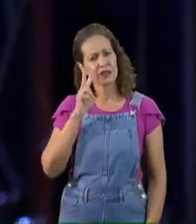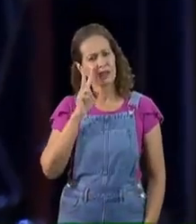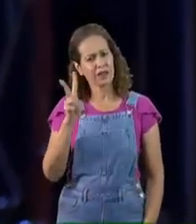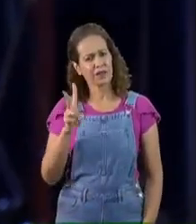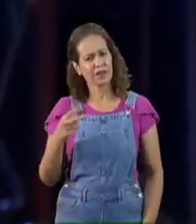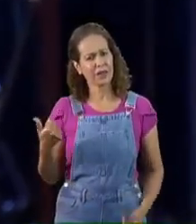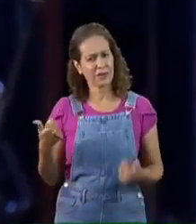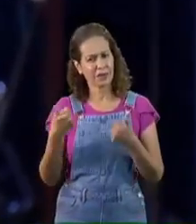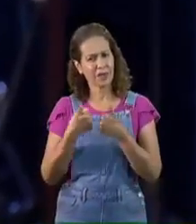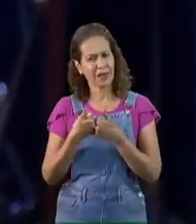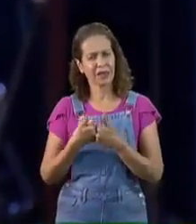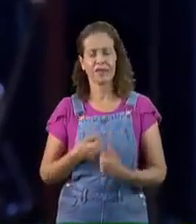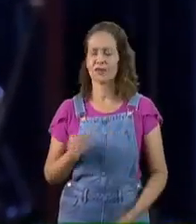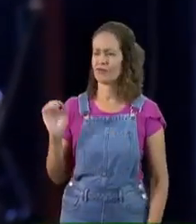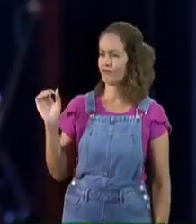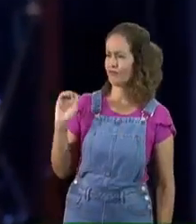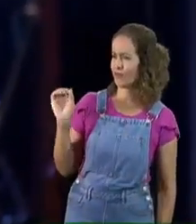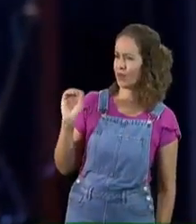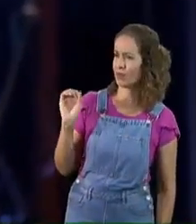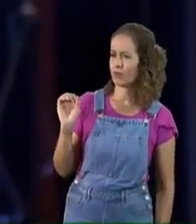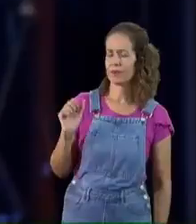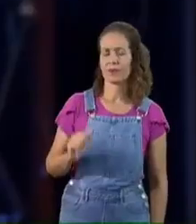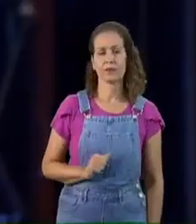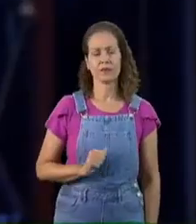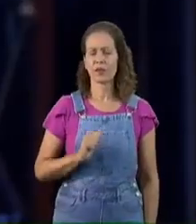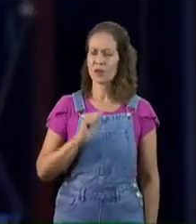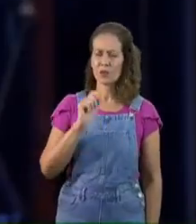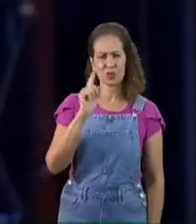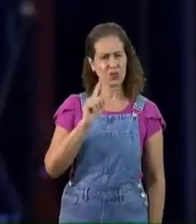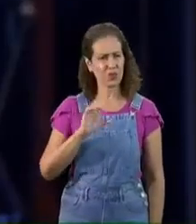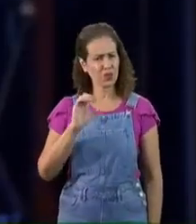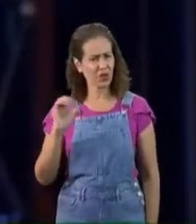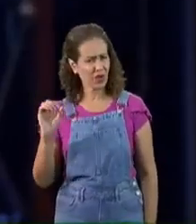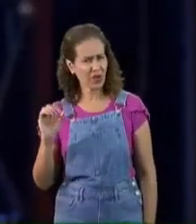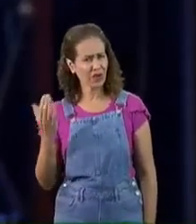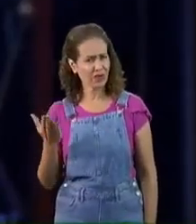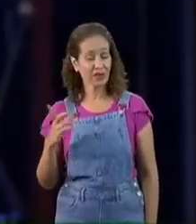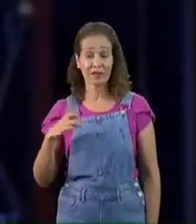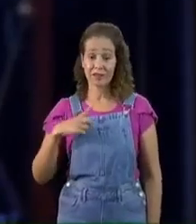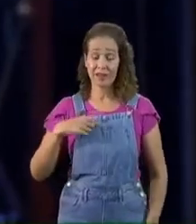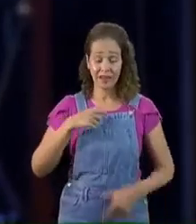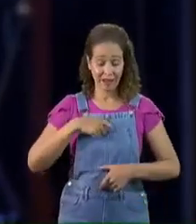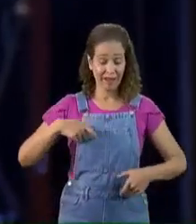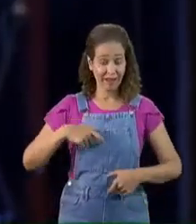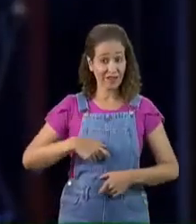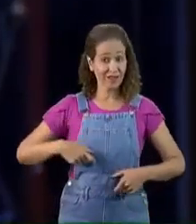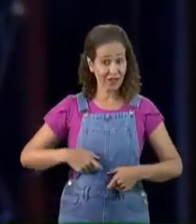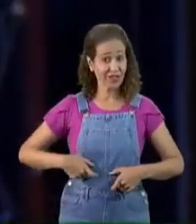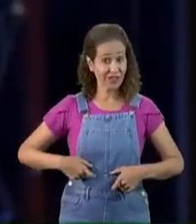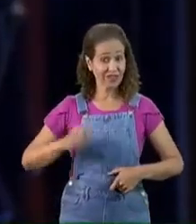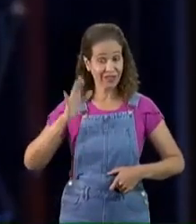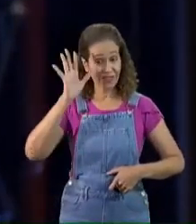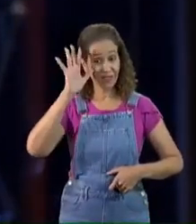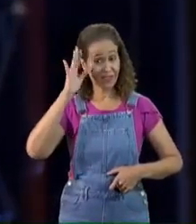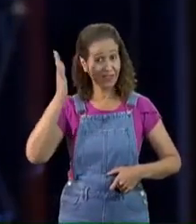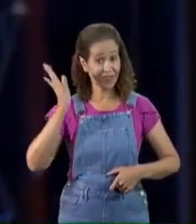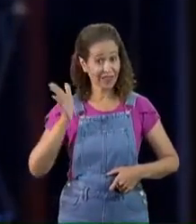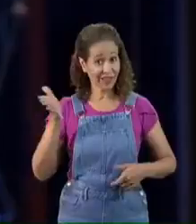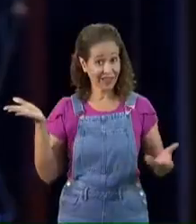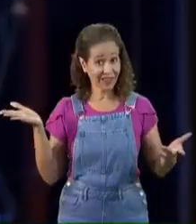perto? Não. No zoológico? Sim. Lá no zoológico tem tigre. Você já foi lá ver?